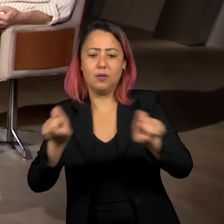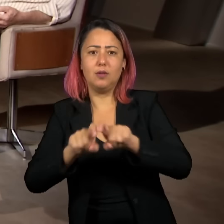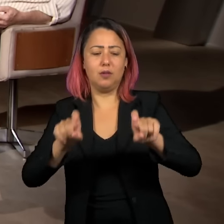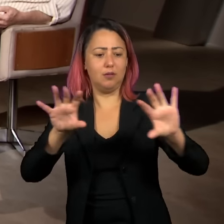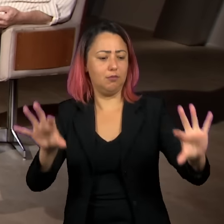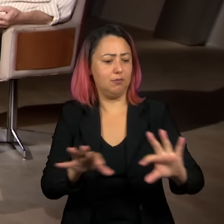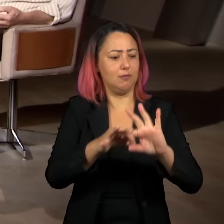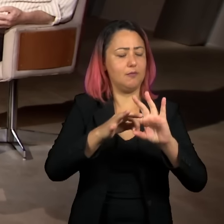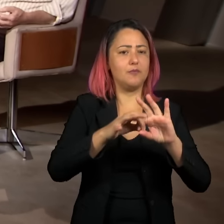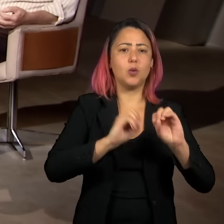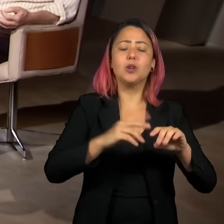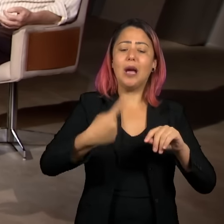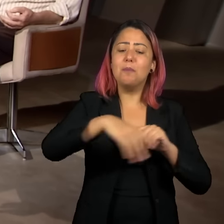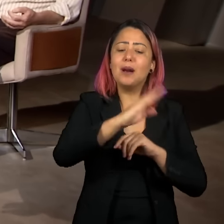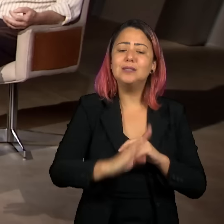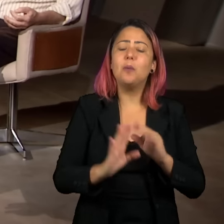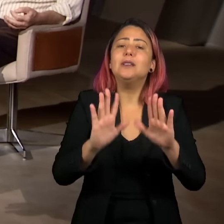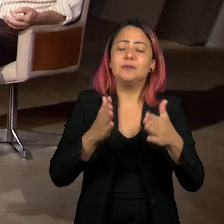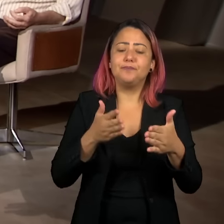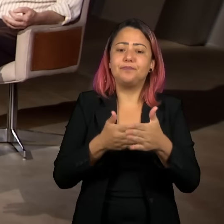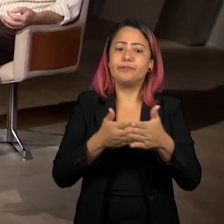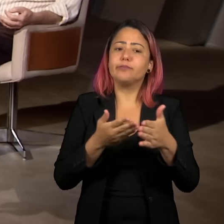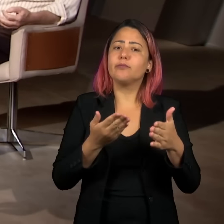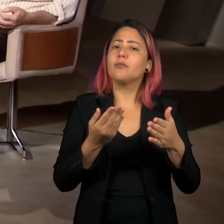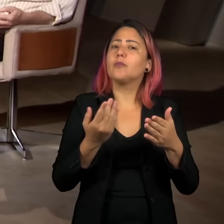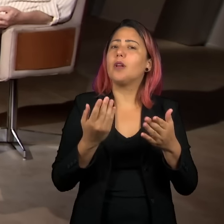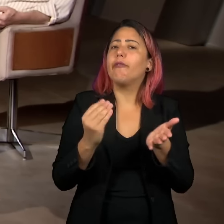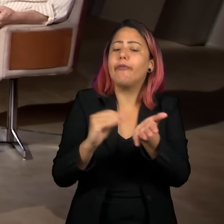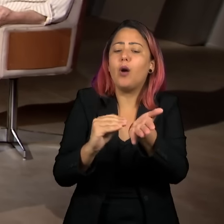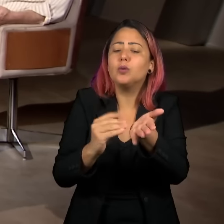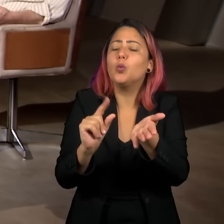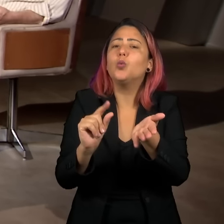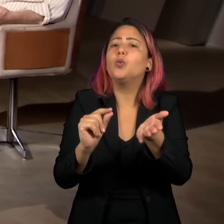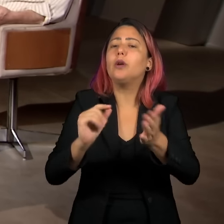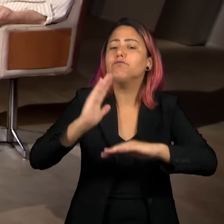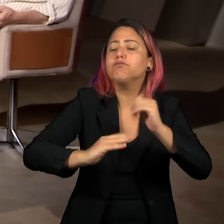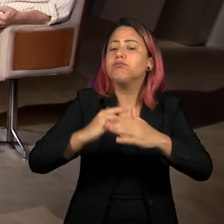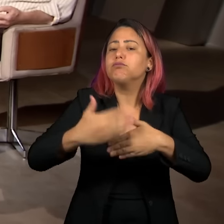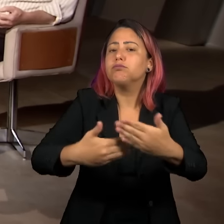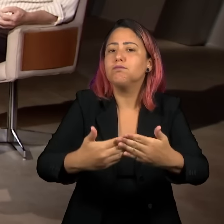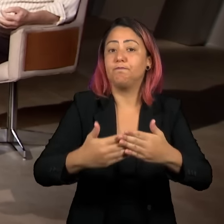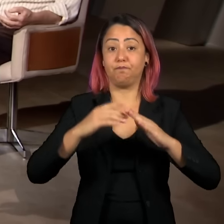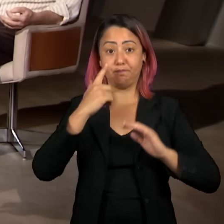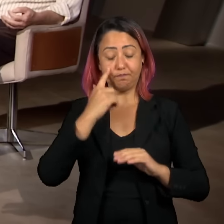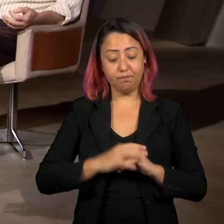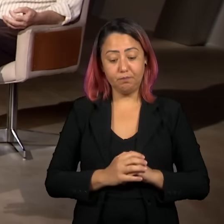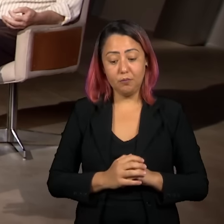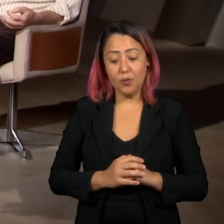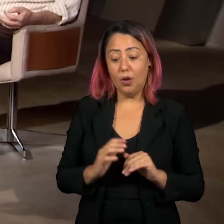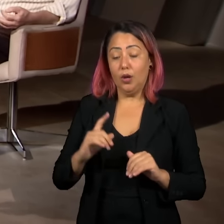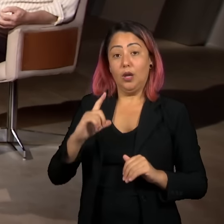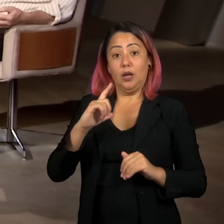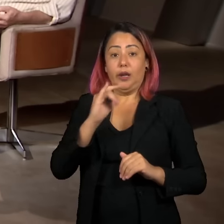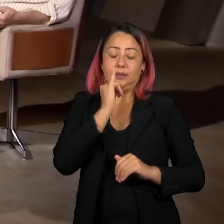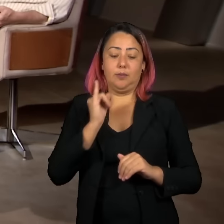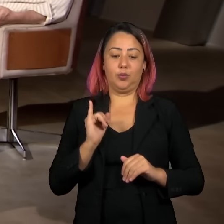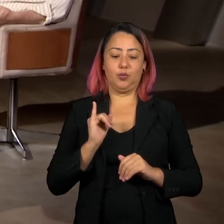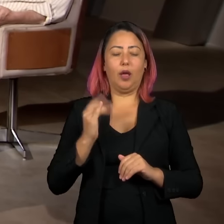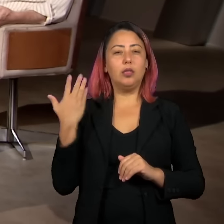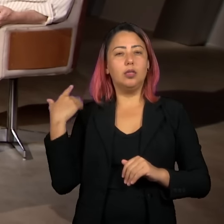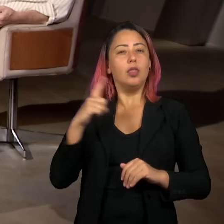falta então pra gente conseguir fazer isso acontecer durante o projeto UCA um computador por